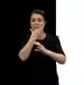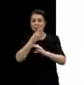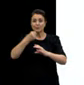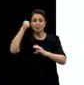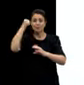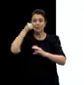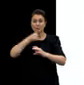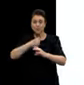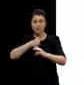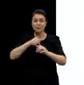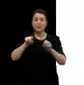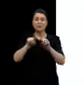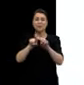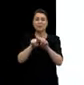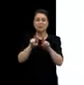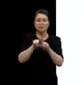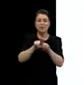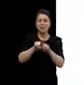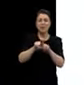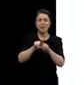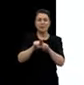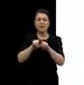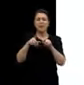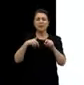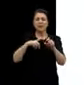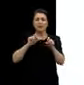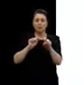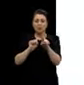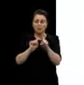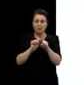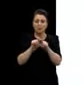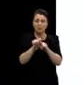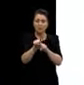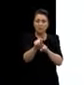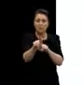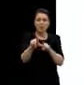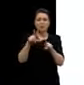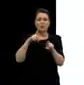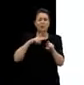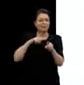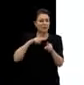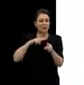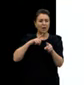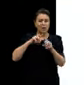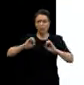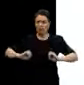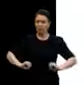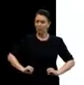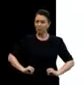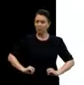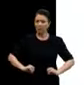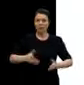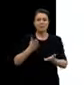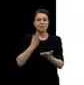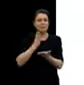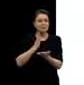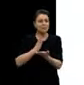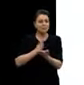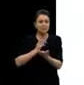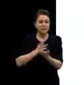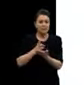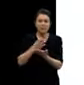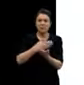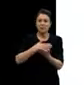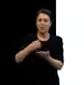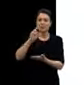femininos, espermatozoide, ovócito. Ela sempre vai originar células haploides. Então, as